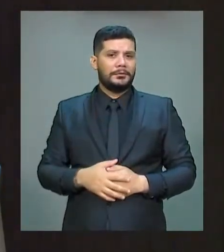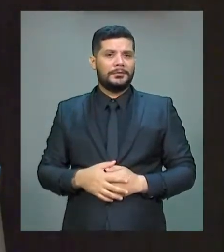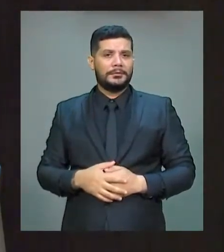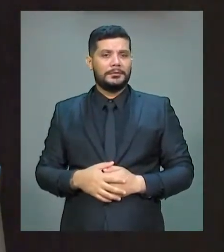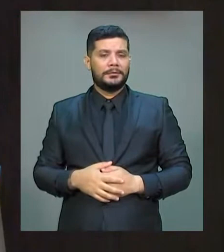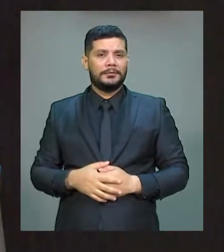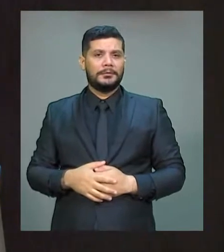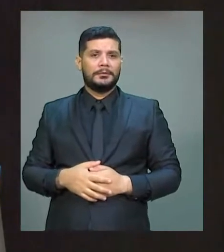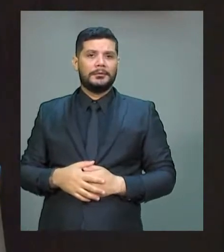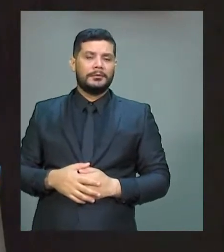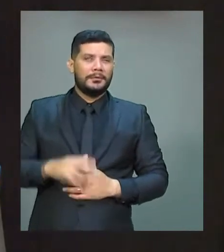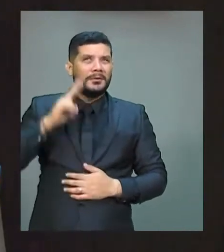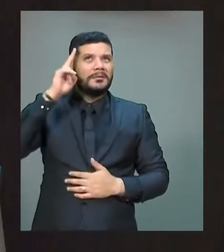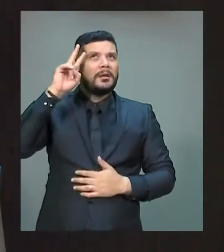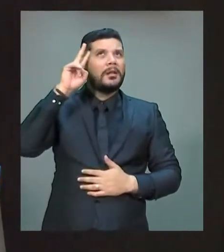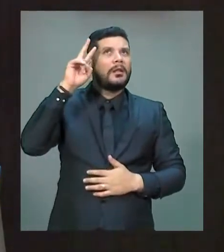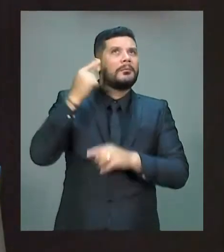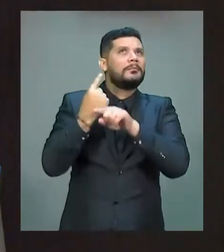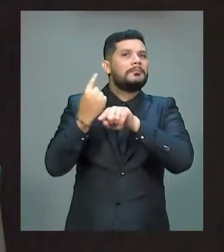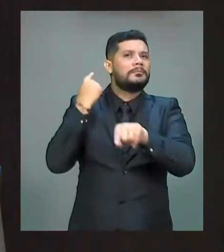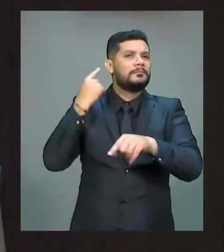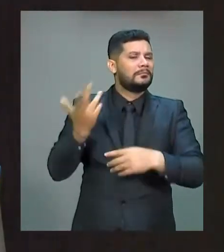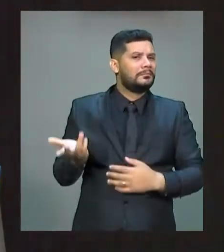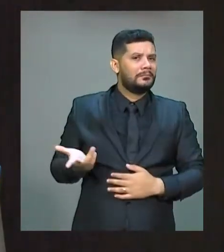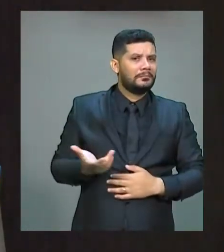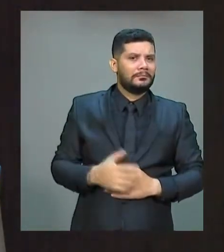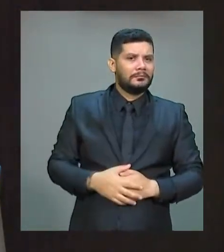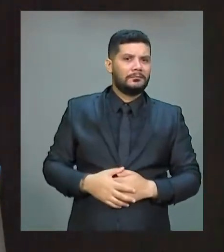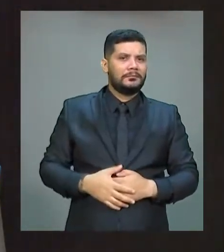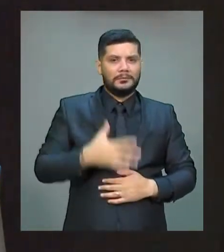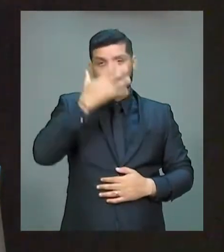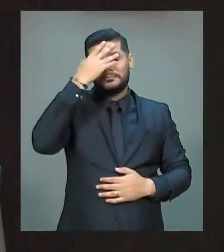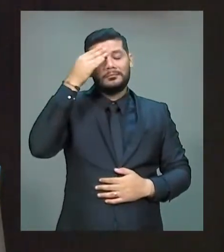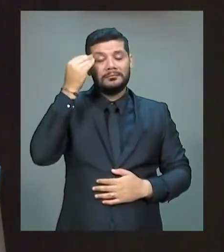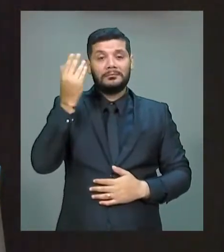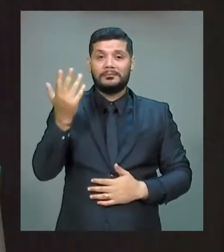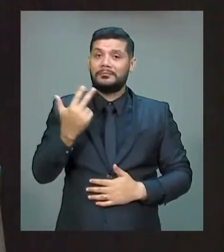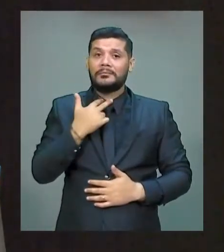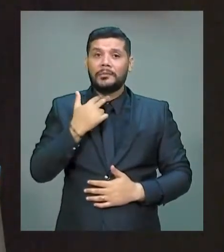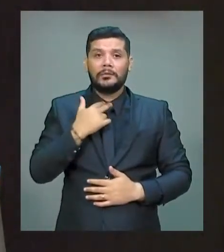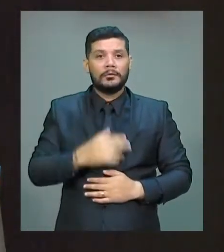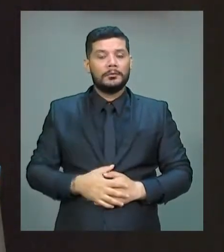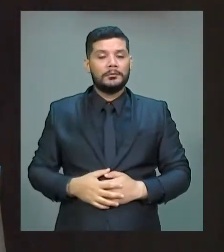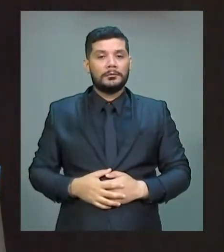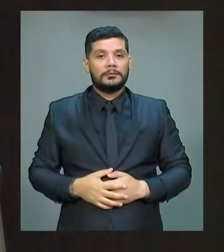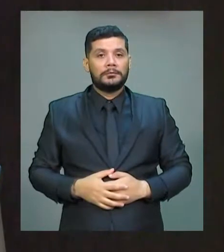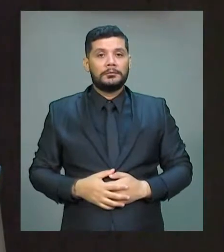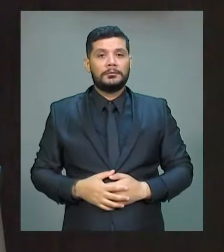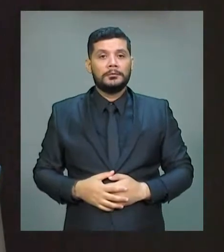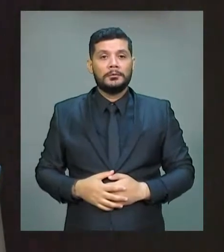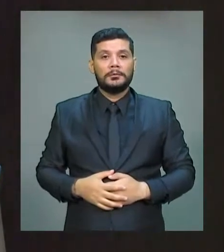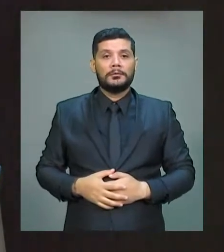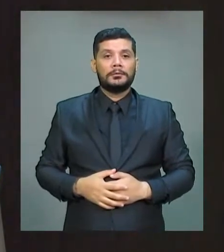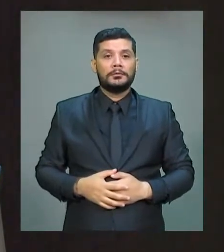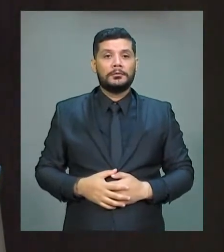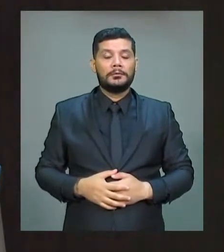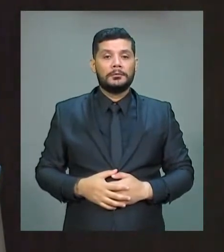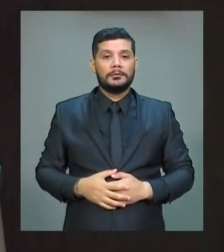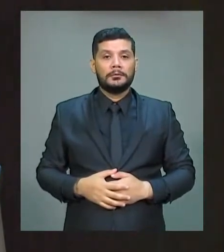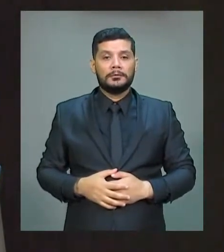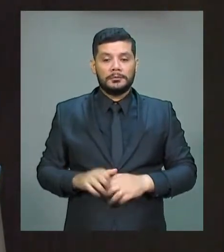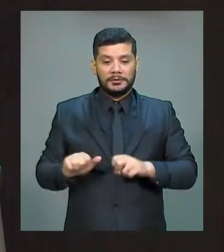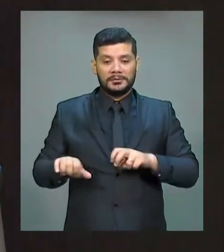Veja, na sexta-feira passada, o governo Bolsonaro edita 4 decretos ampliando a aquisição de armas de